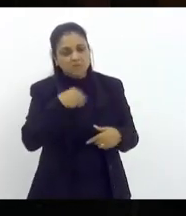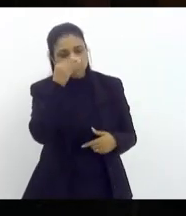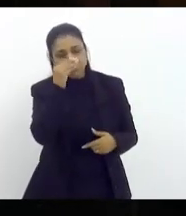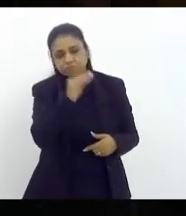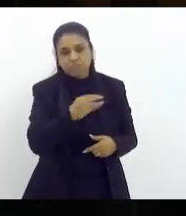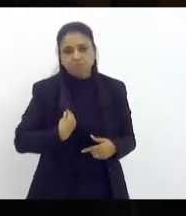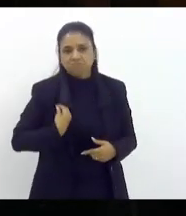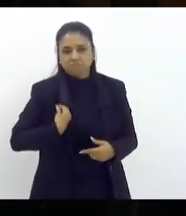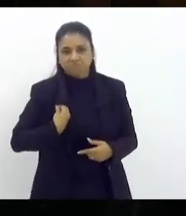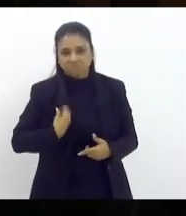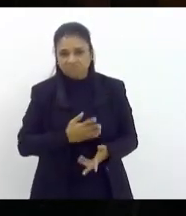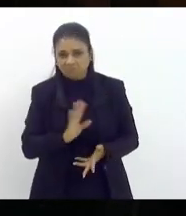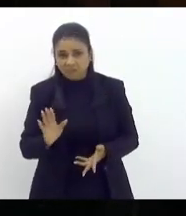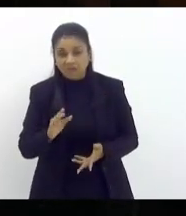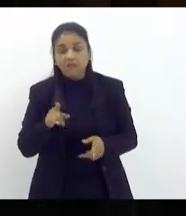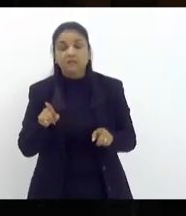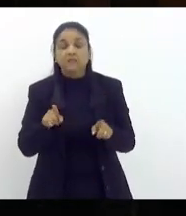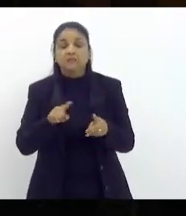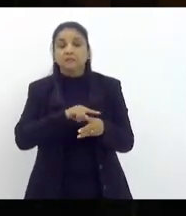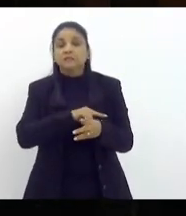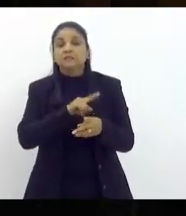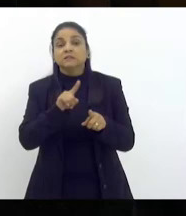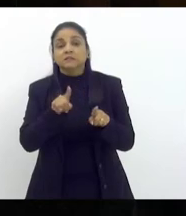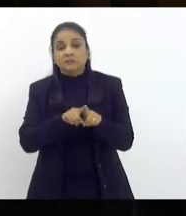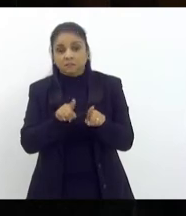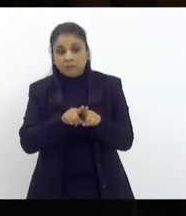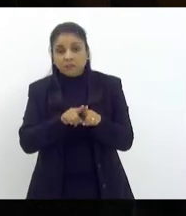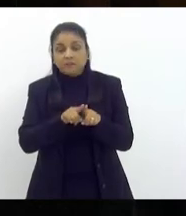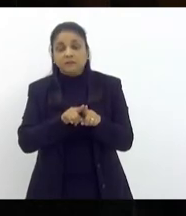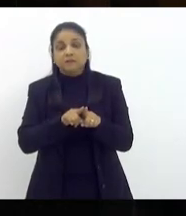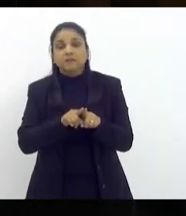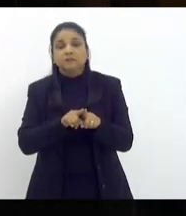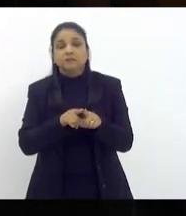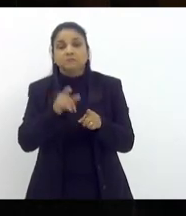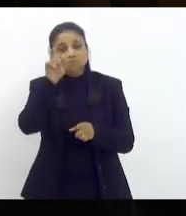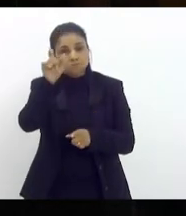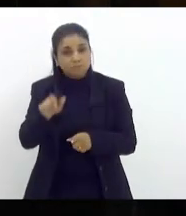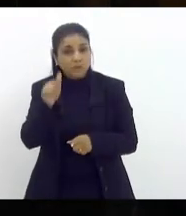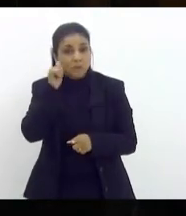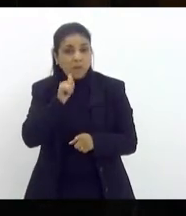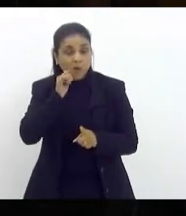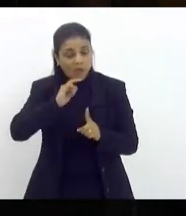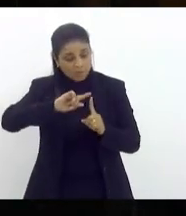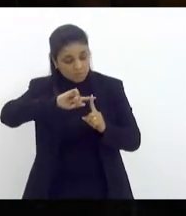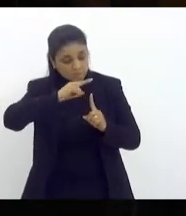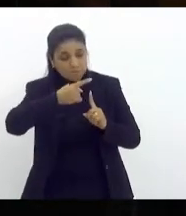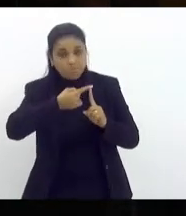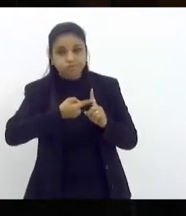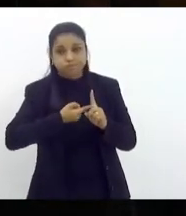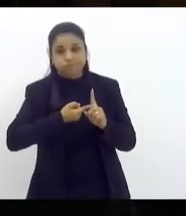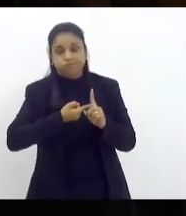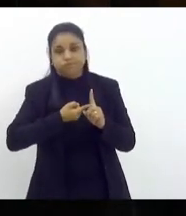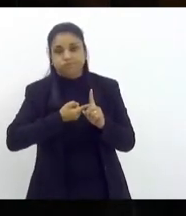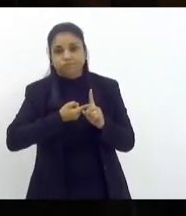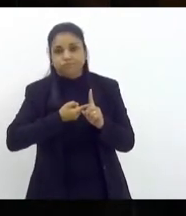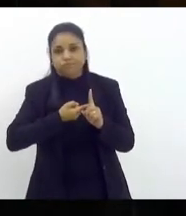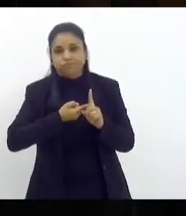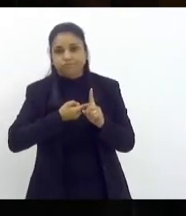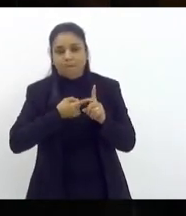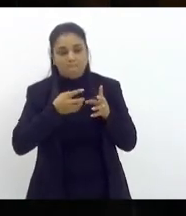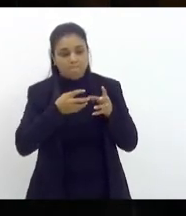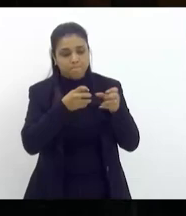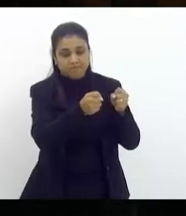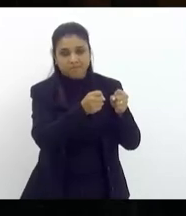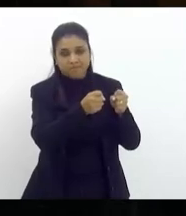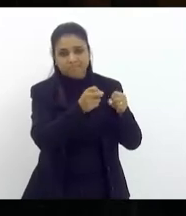com relação também a As mulheres hoje gestantes dentro do sistema a gente tem uma preocupação